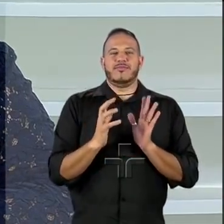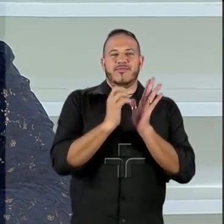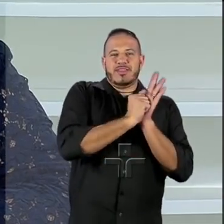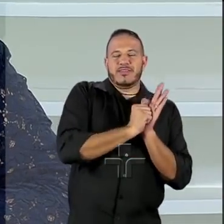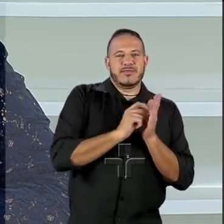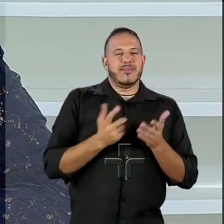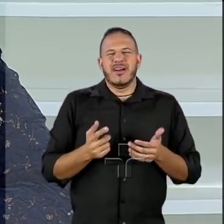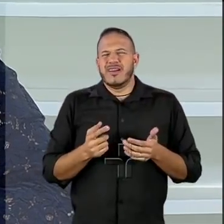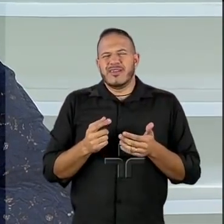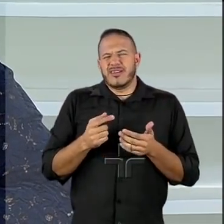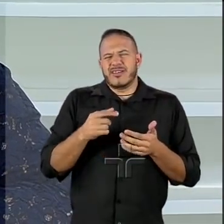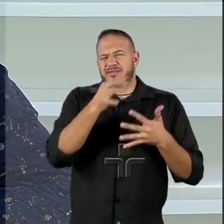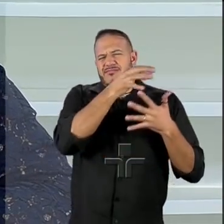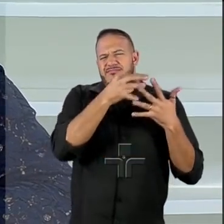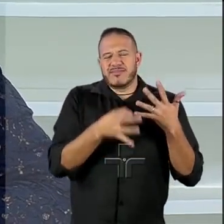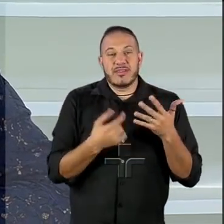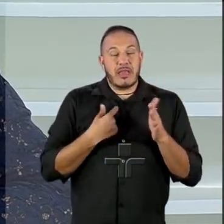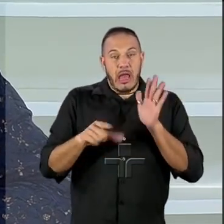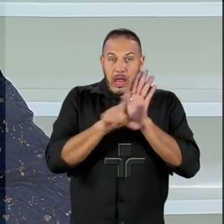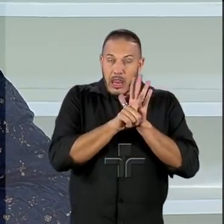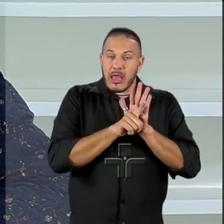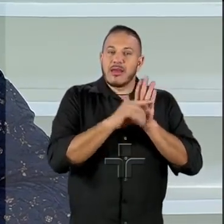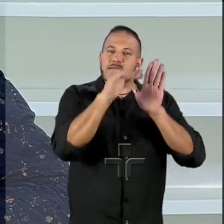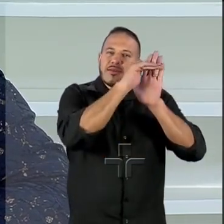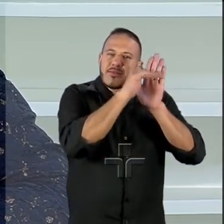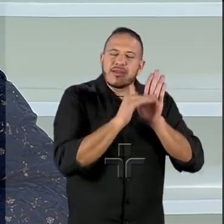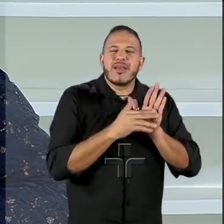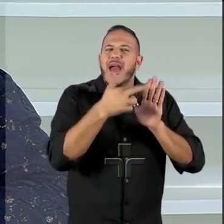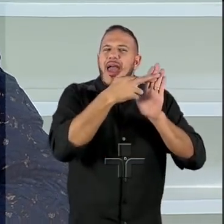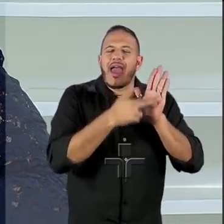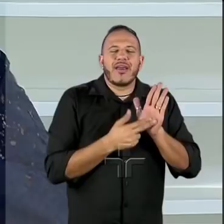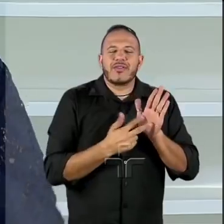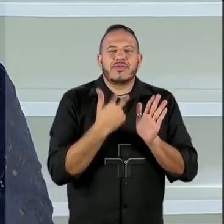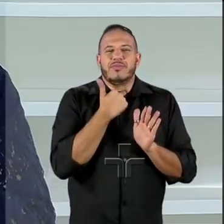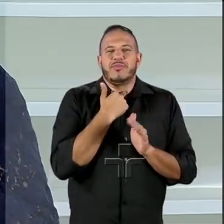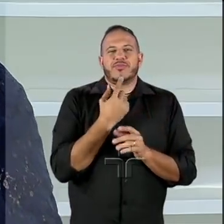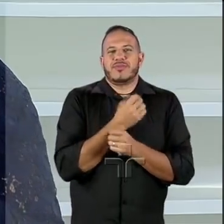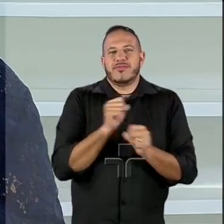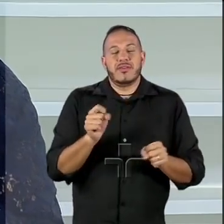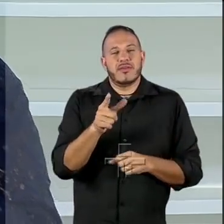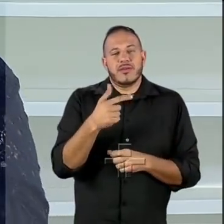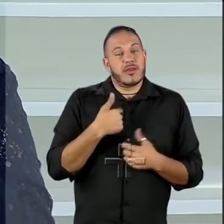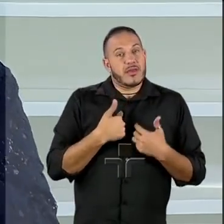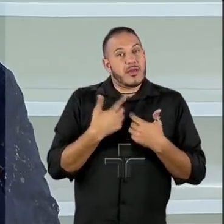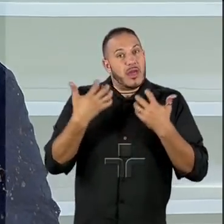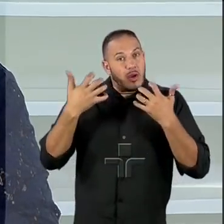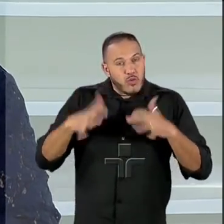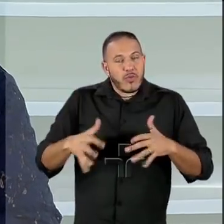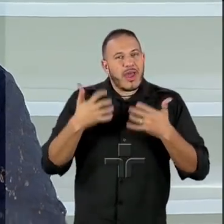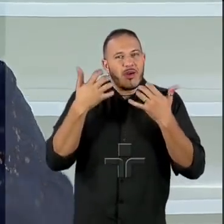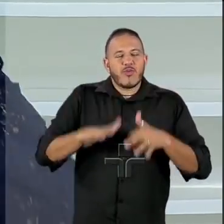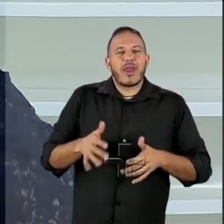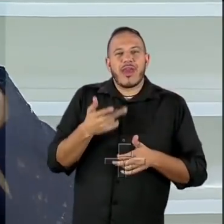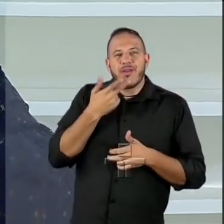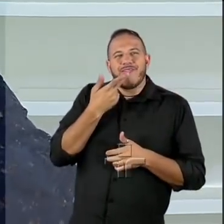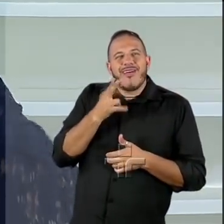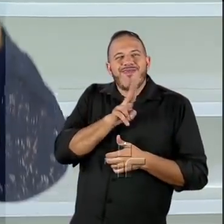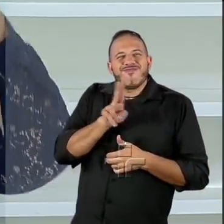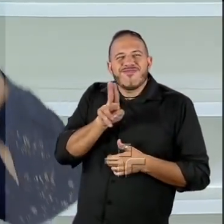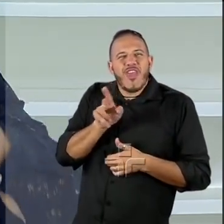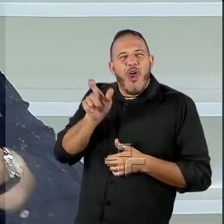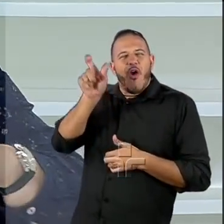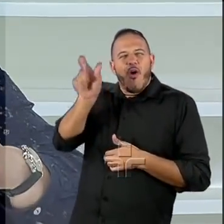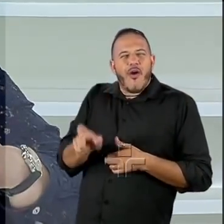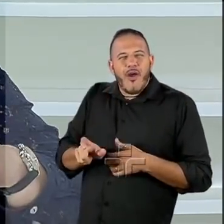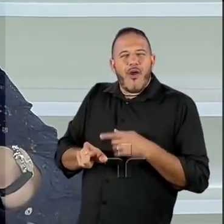pode. Enfim, a lei estabelece as regras que não é possível. Eu não quero personalizar, nem